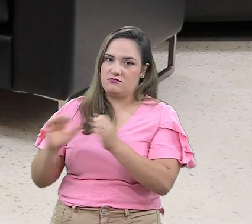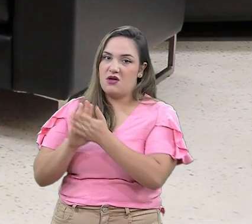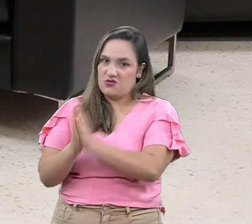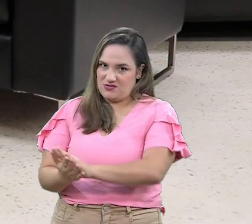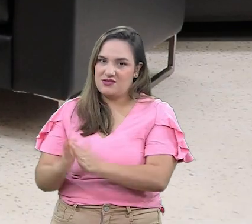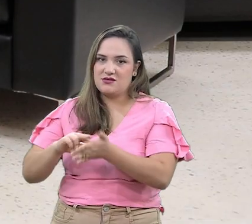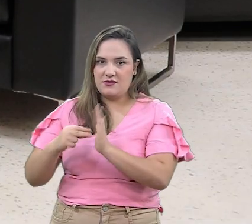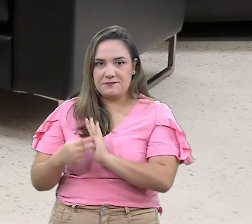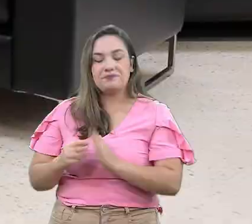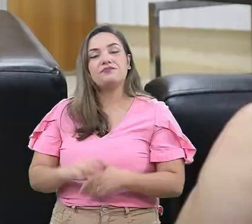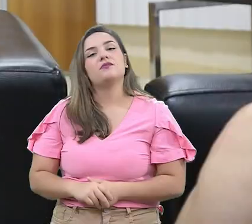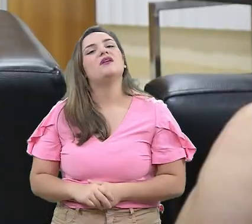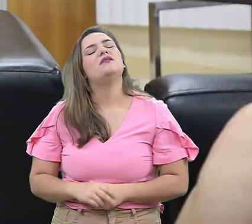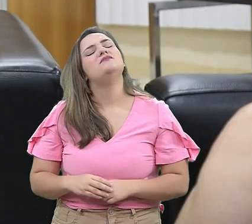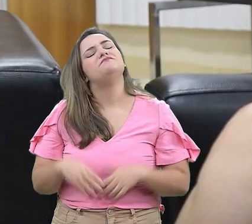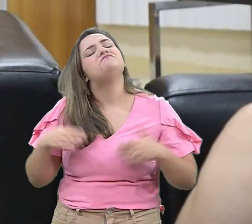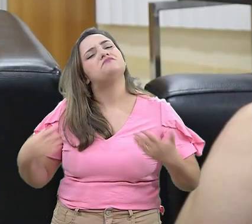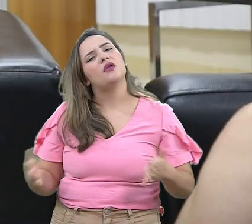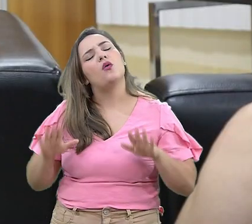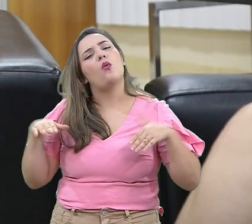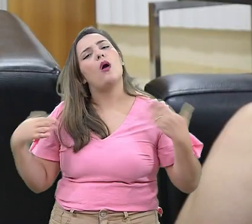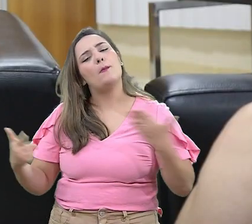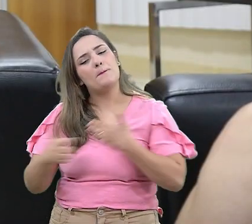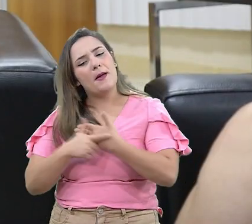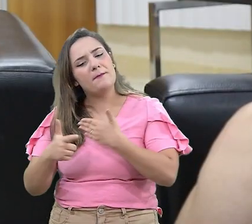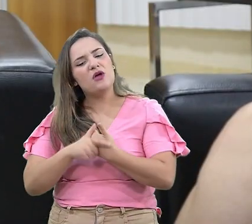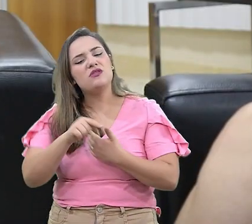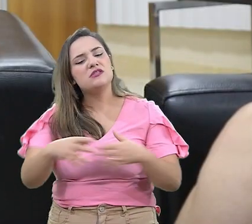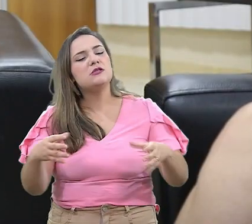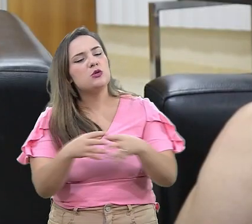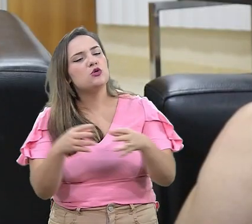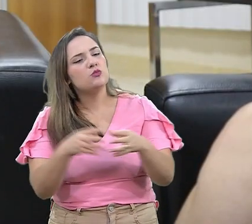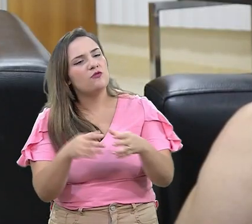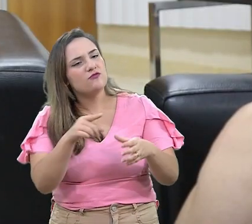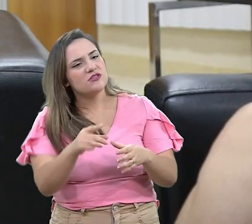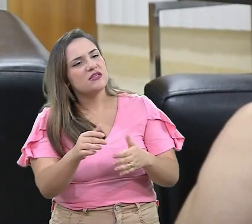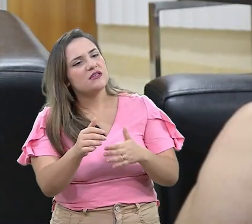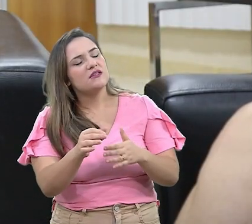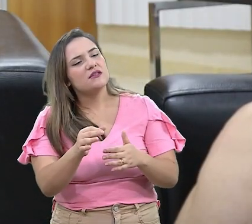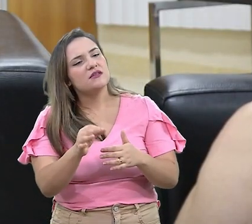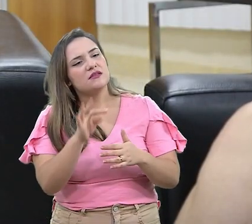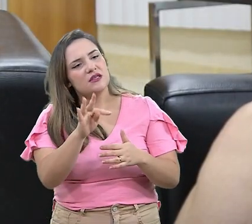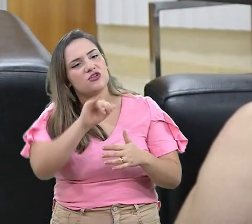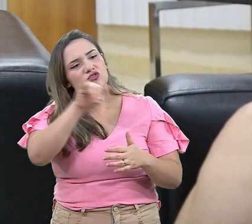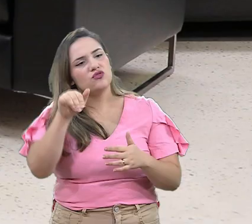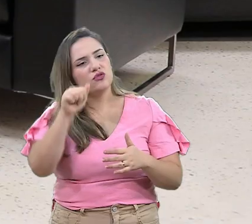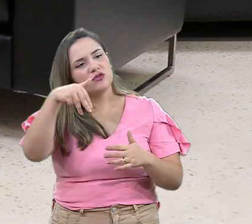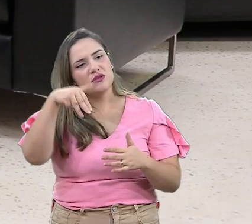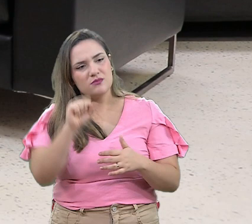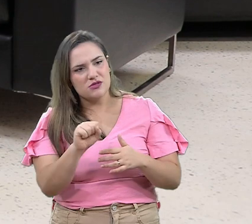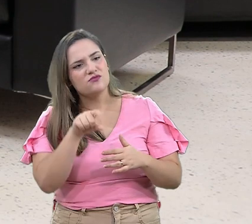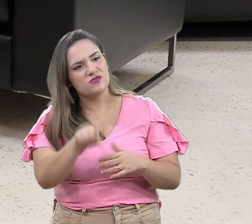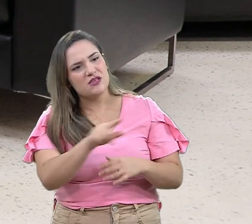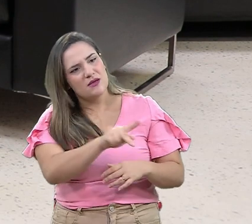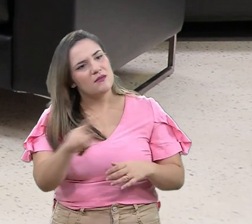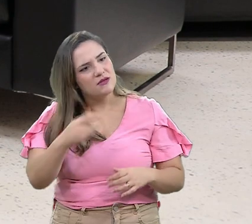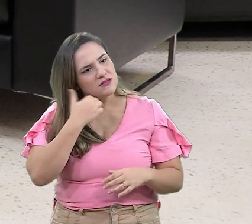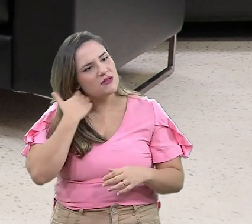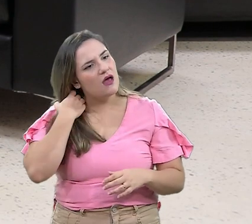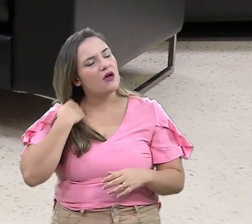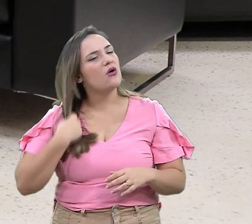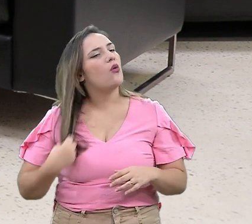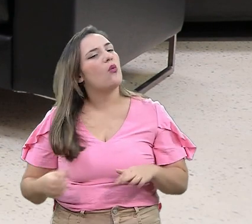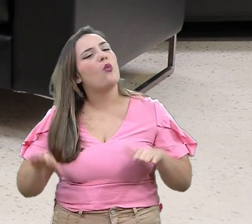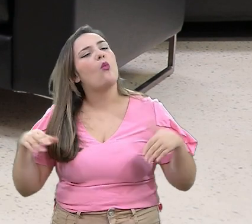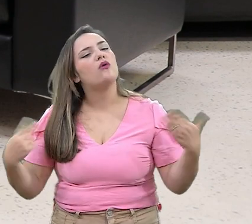Diante disso, qual é o papel da comissão, né, de combate ao assédio e discriminação do TJMS, a comissão a